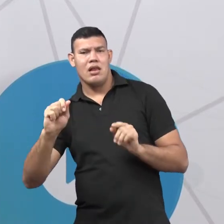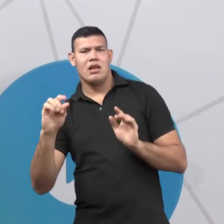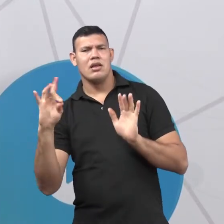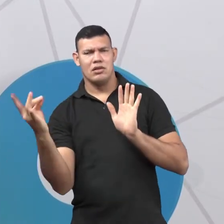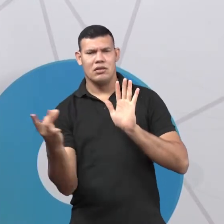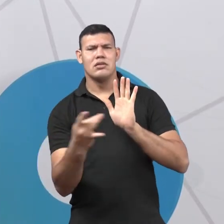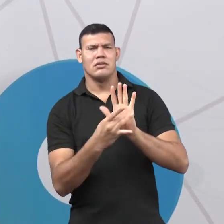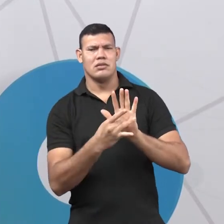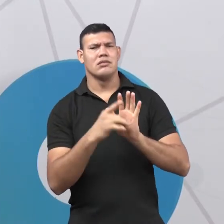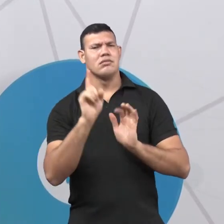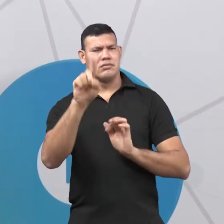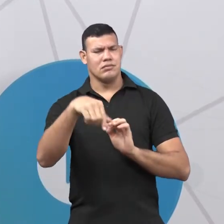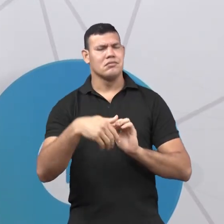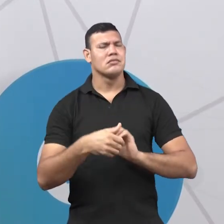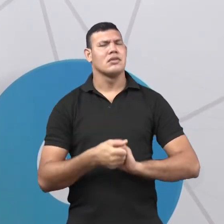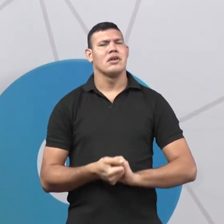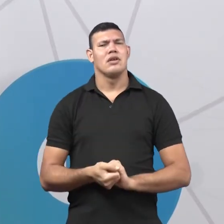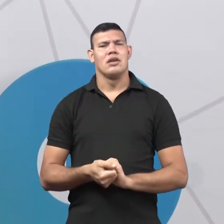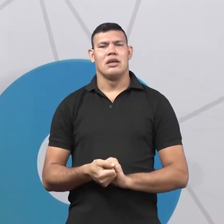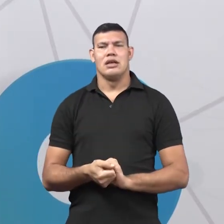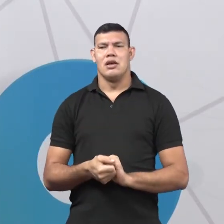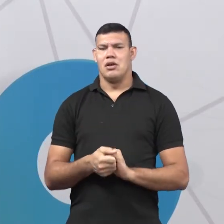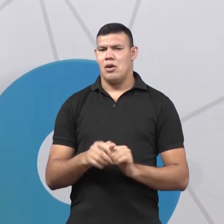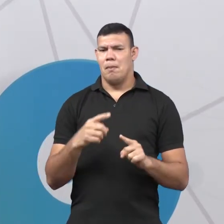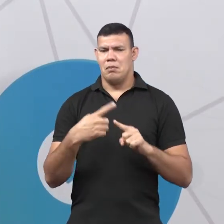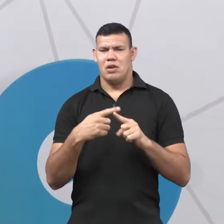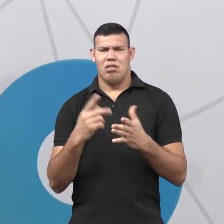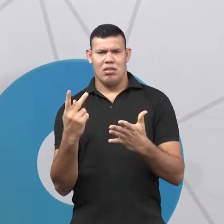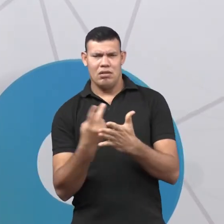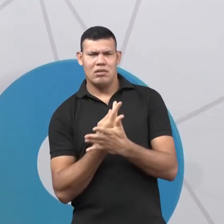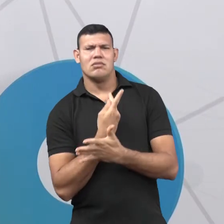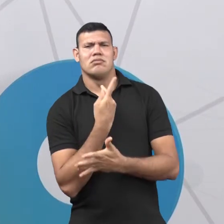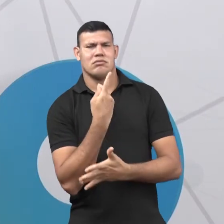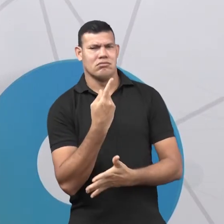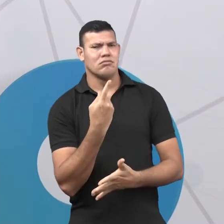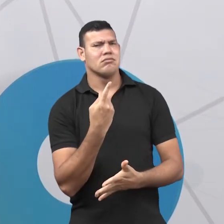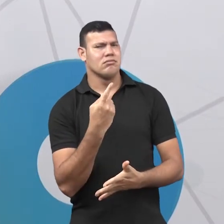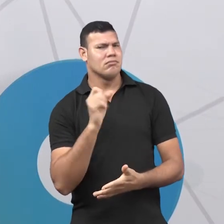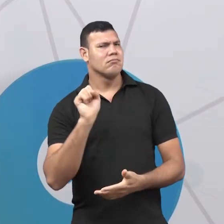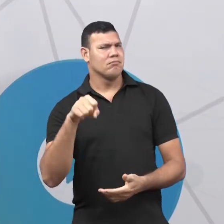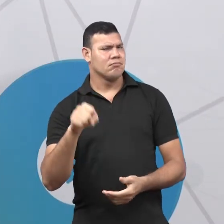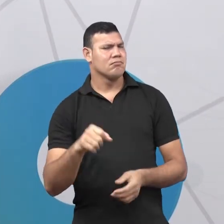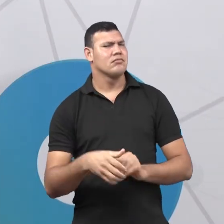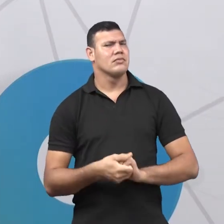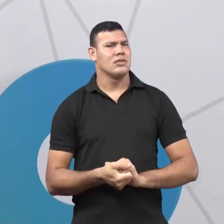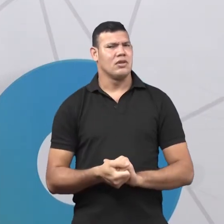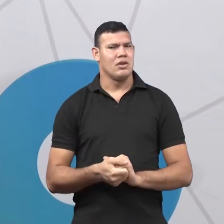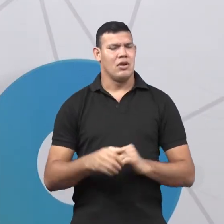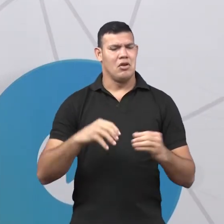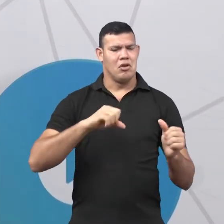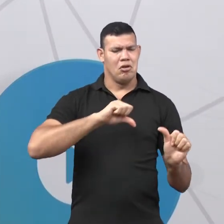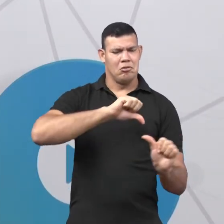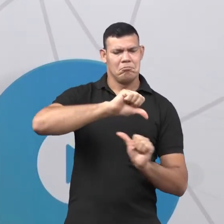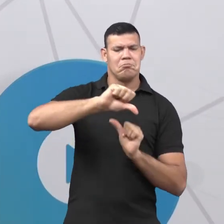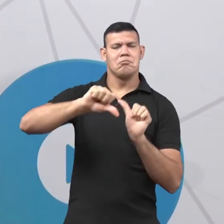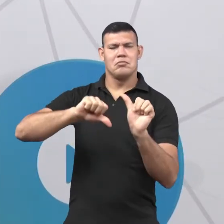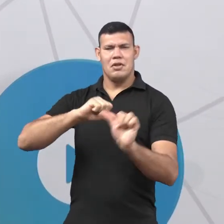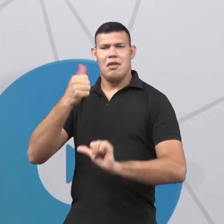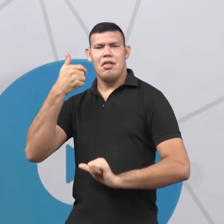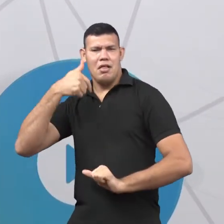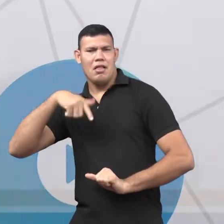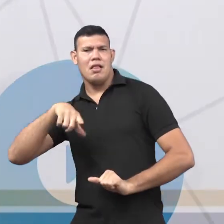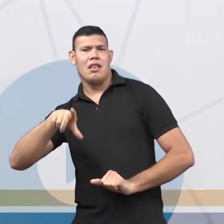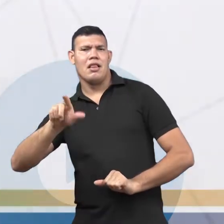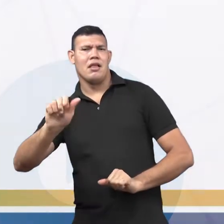aconteceram muitas coisas para que esse inglês pudesse se fortalecer. A mudança mais importante que aconteceu na língua